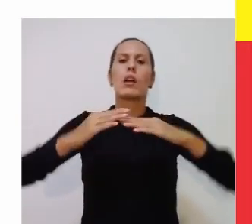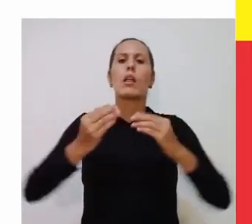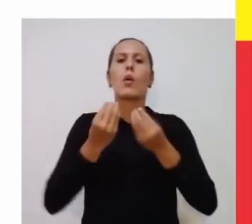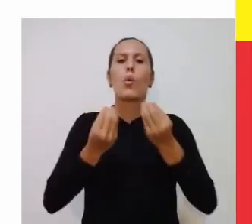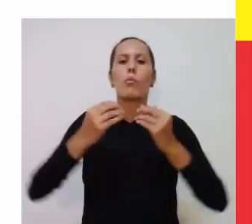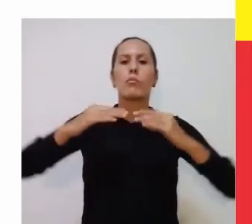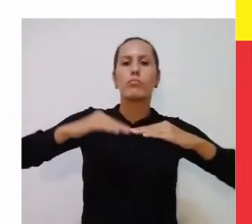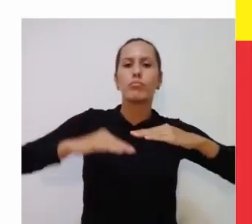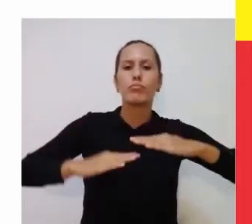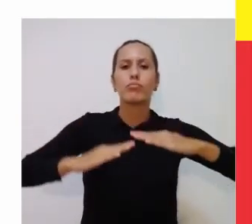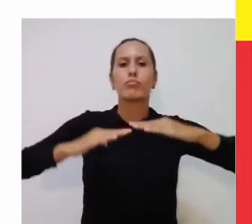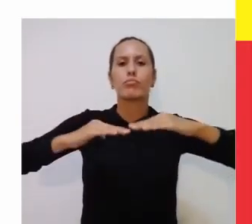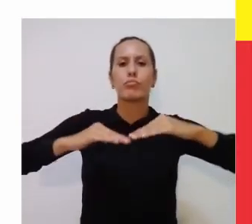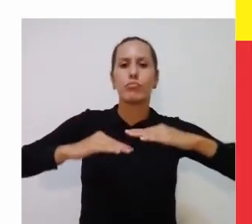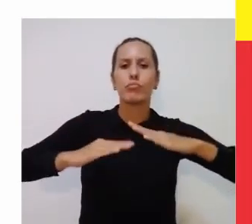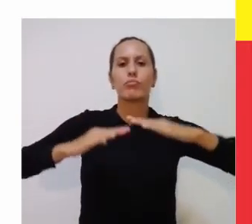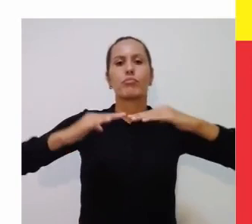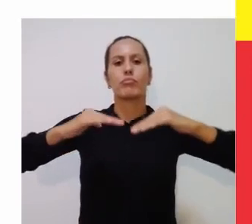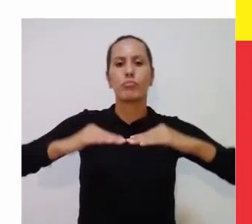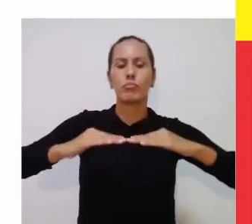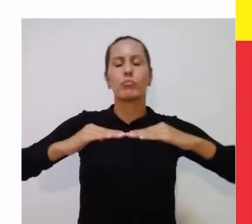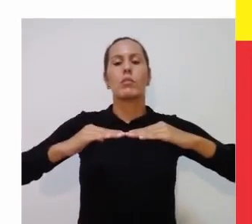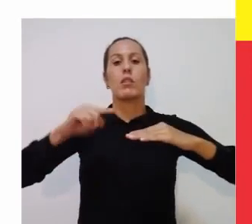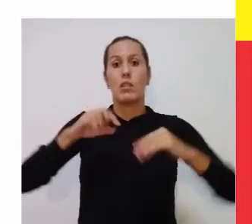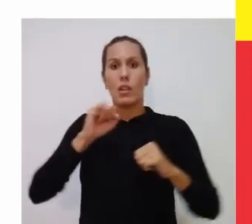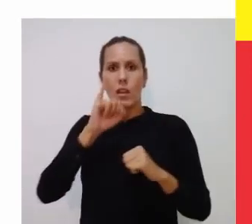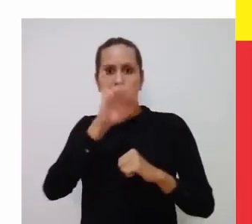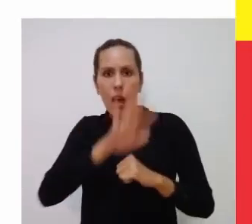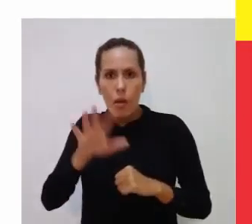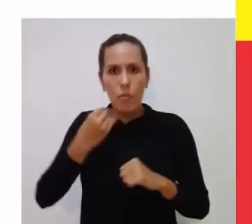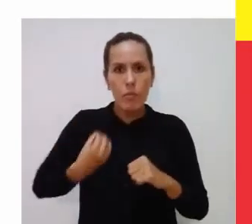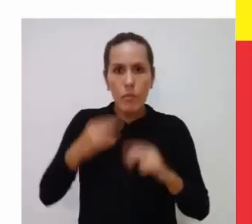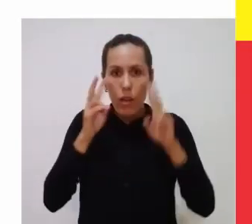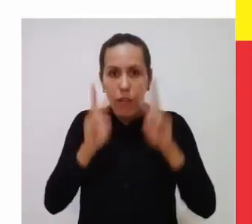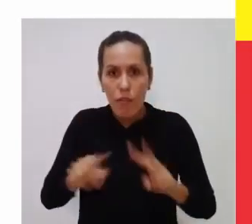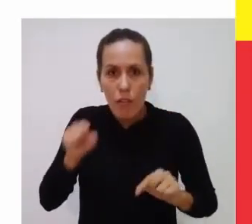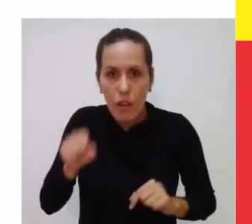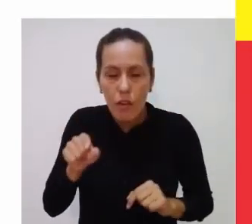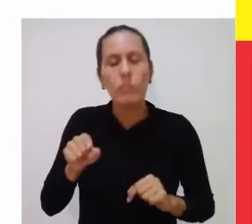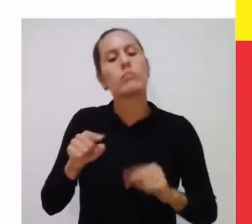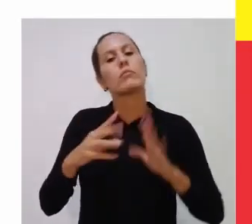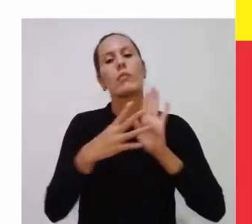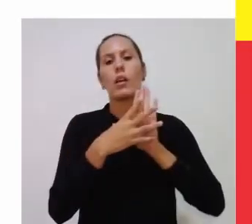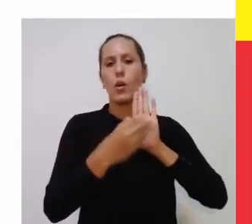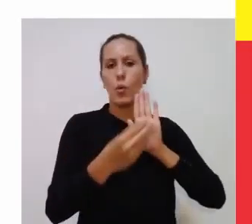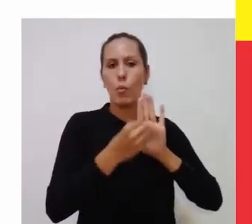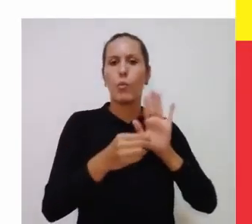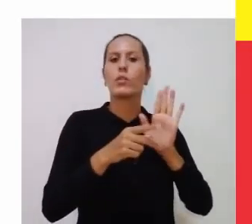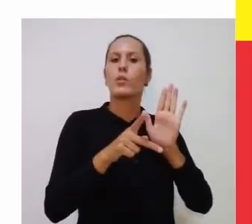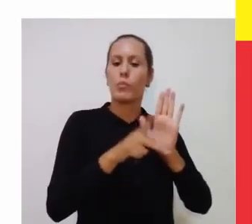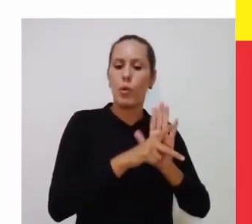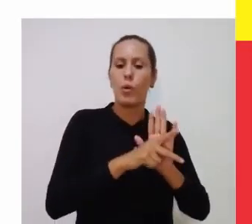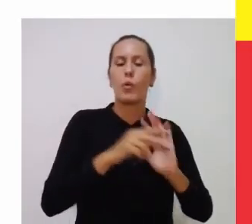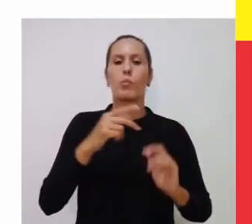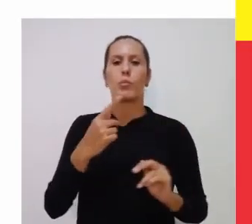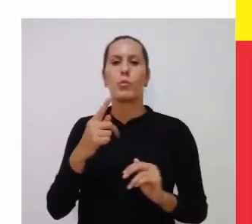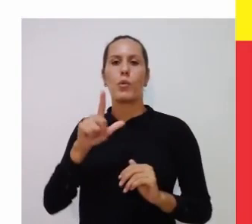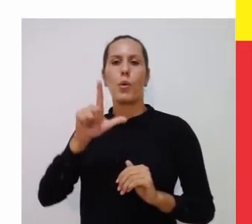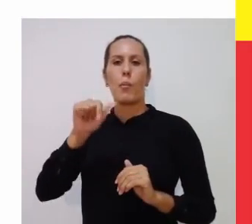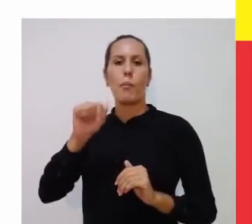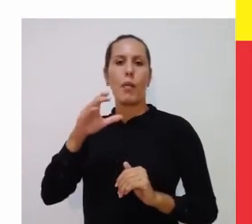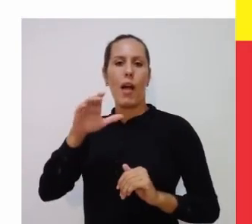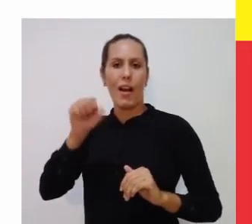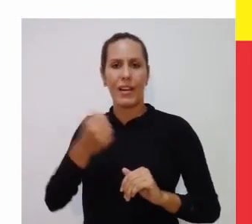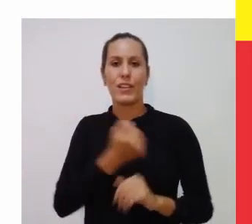ficam flutuando acima da litosfera. Então, nessa imagem que vocês veem aí, vocês veem o modelo das placas tectônicas, tá vendo?